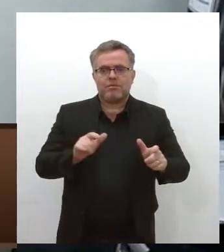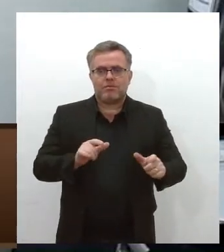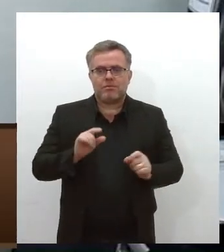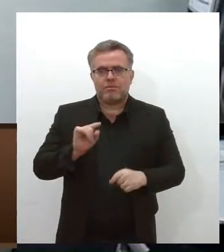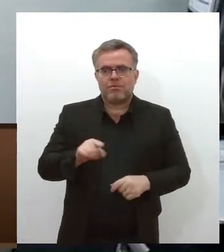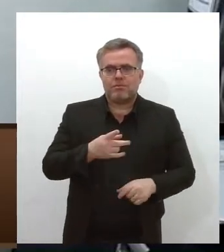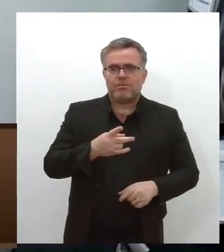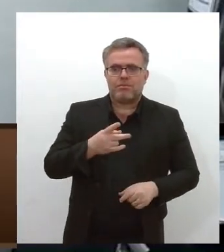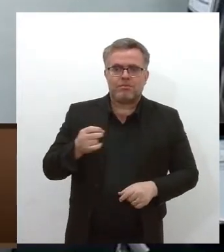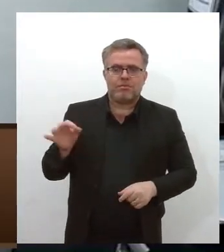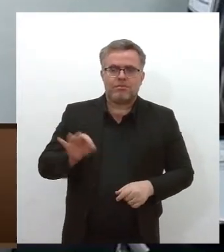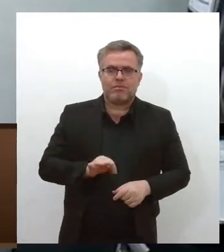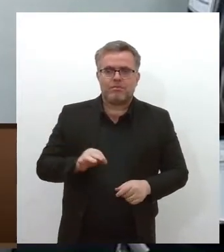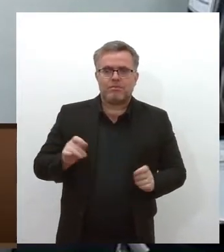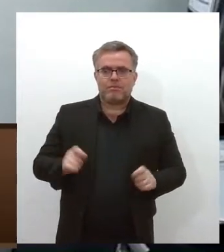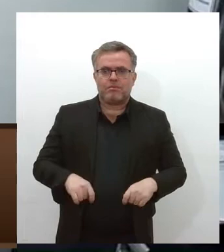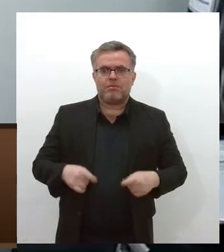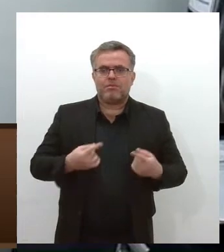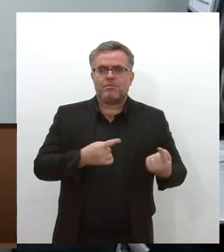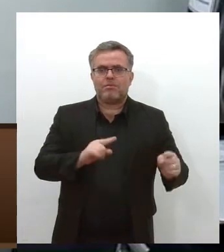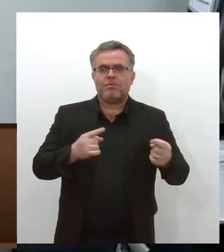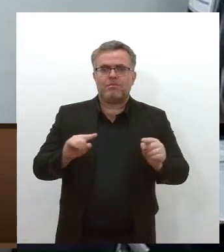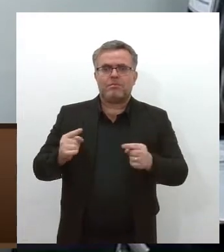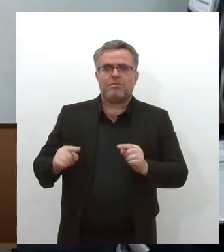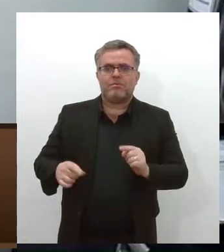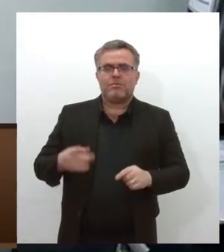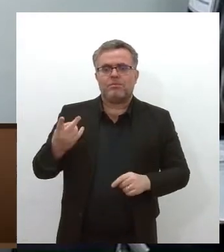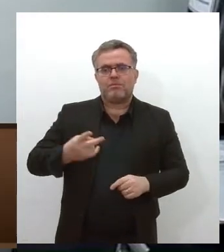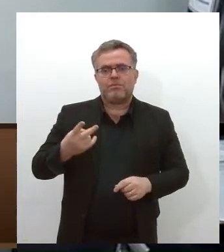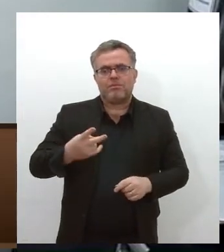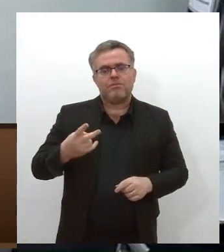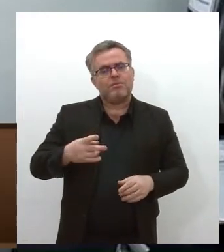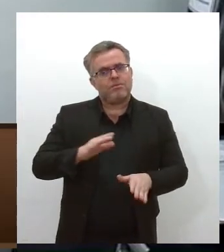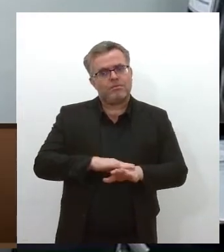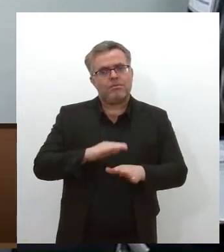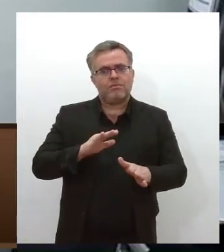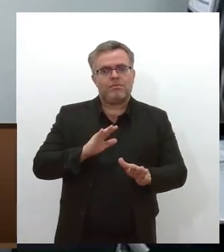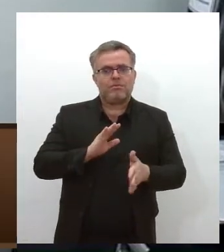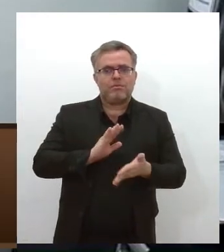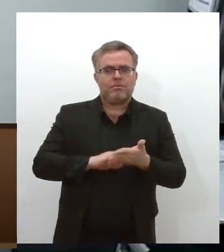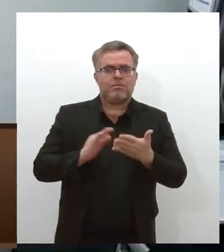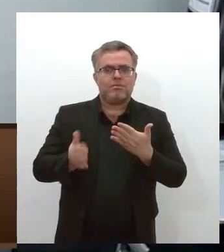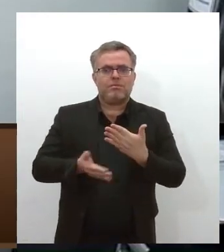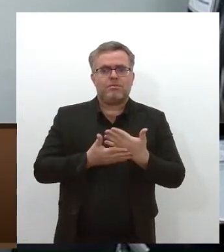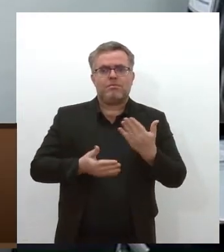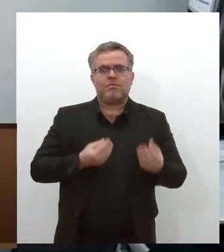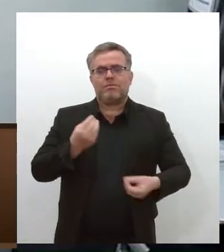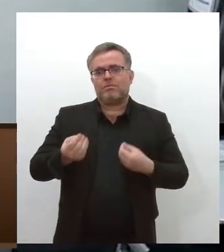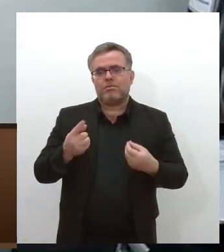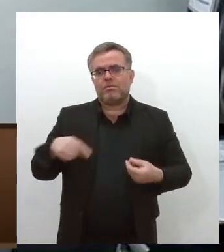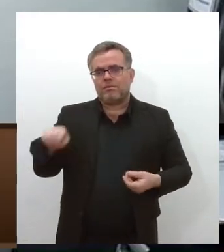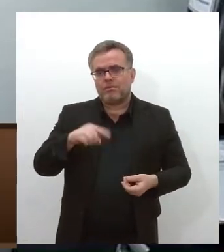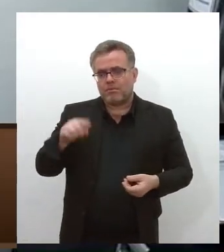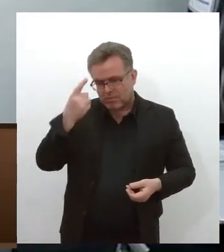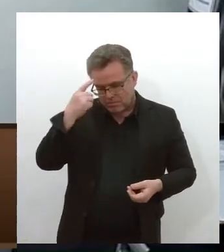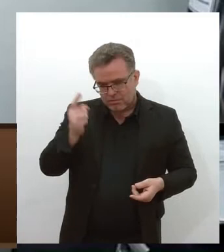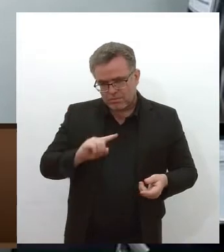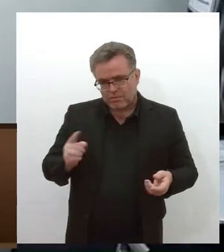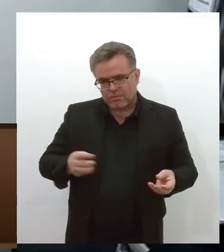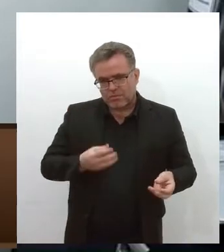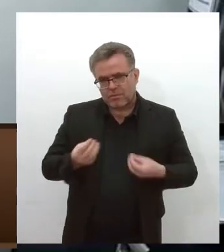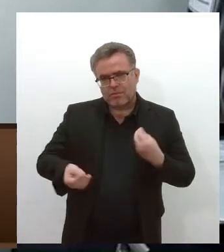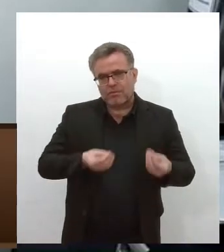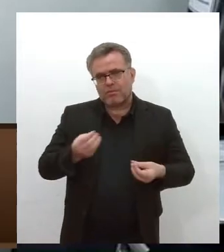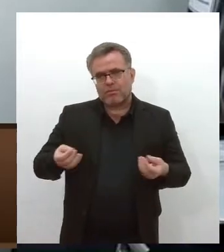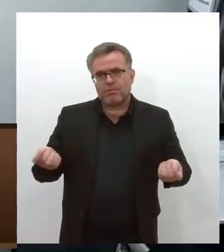até mesmo provocar um segundo turno, levar um candidato que não teria chances ao segundo turno ou uma